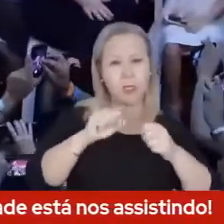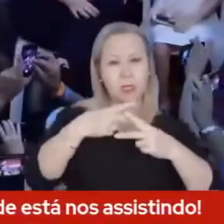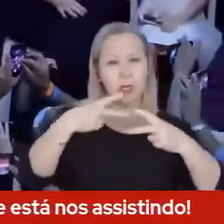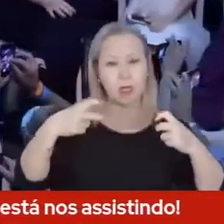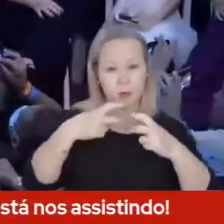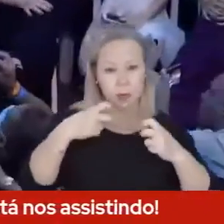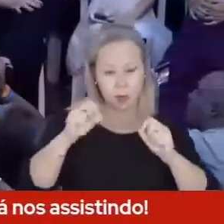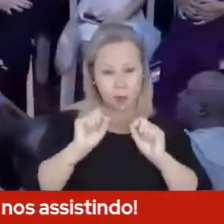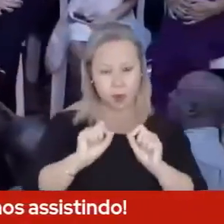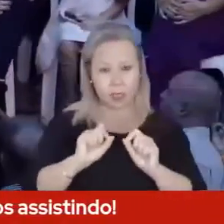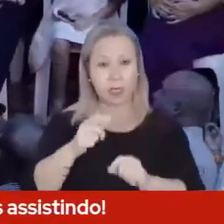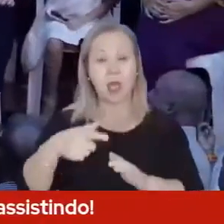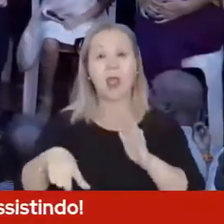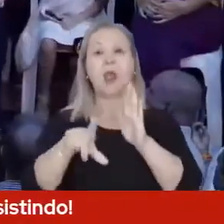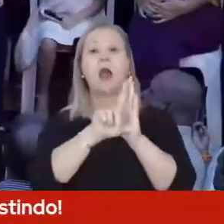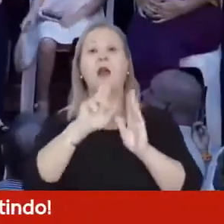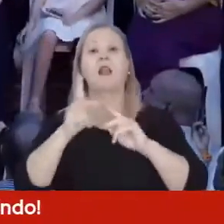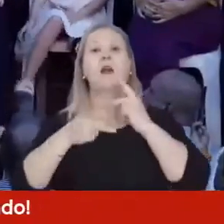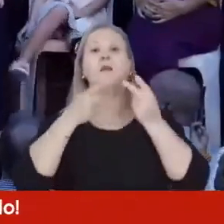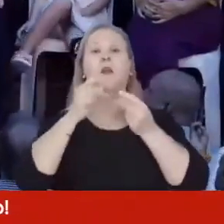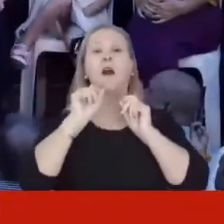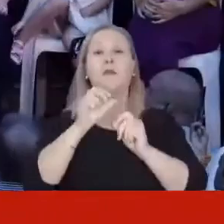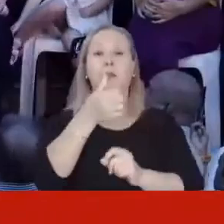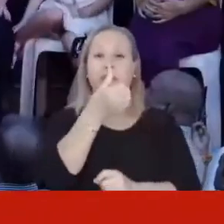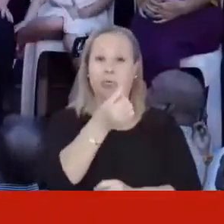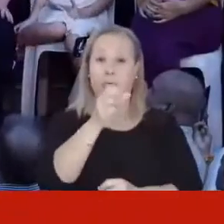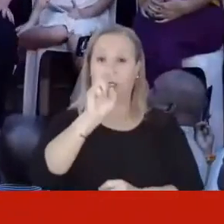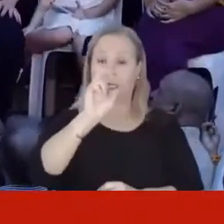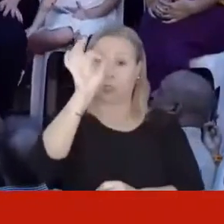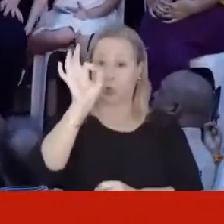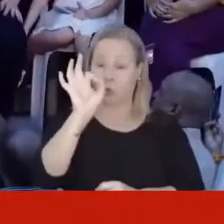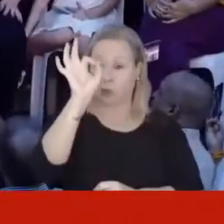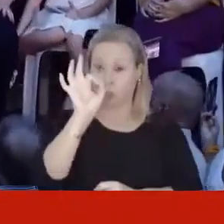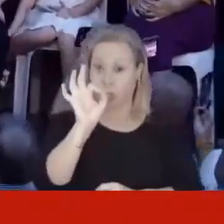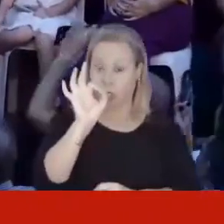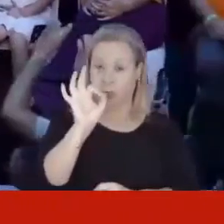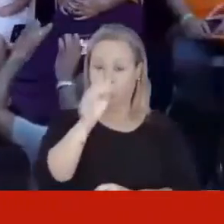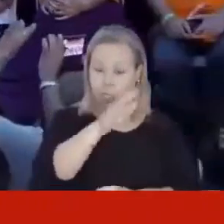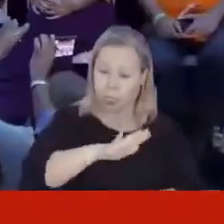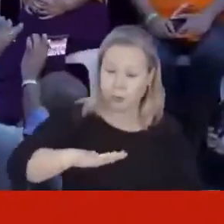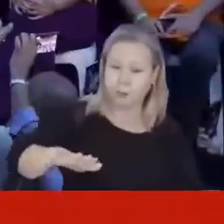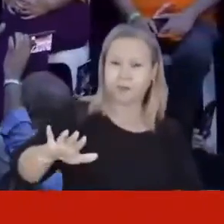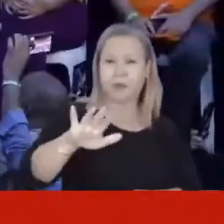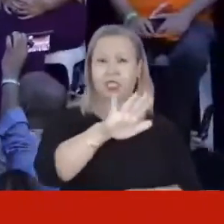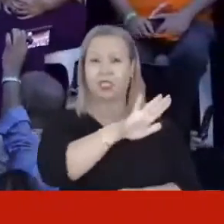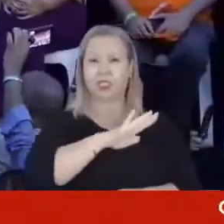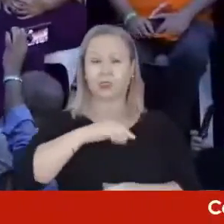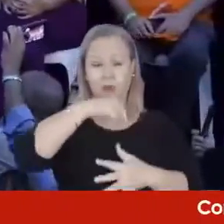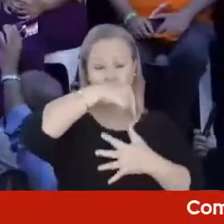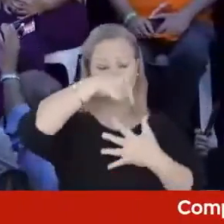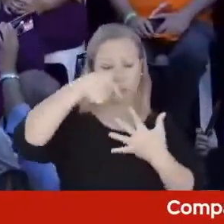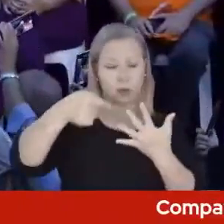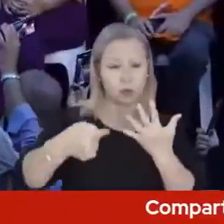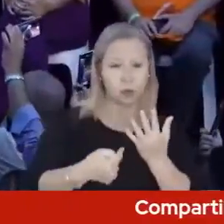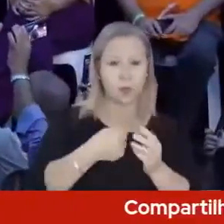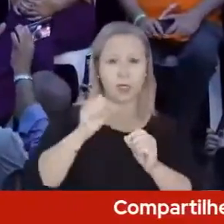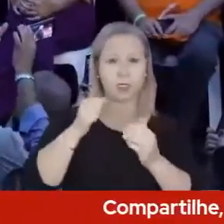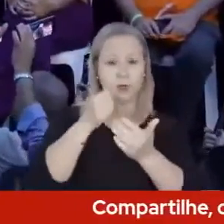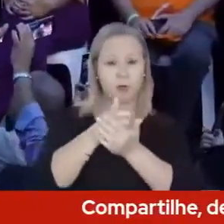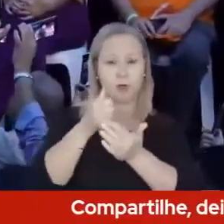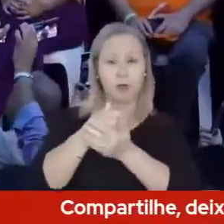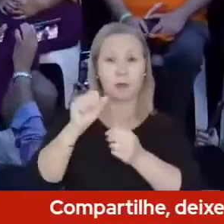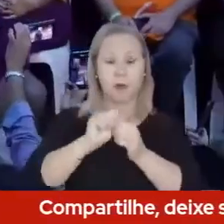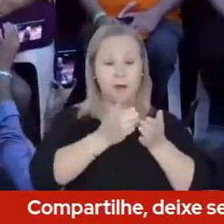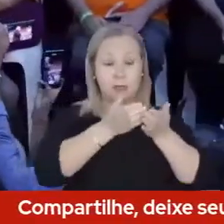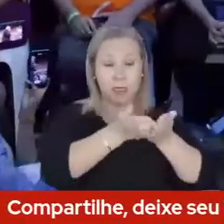dizia que 65% de todos os componentes comprados para fazer navio, para